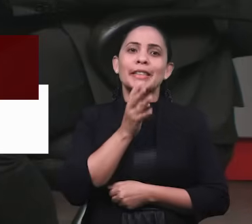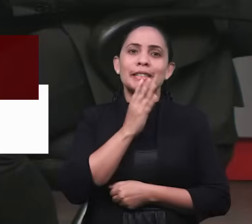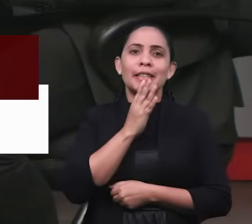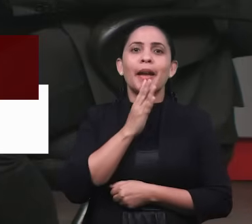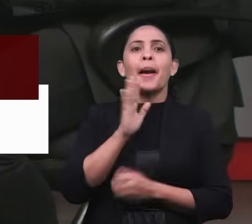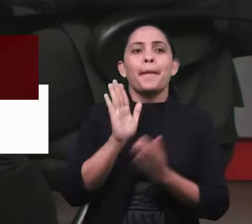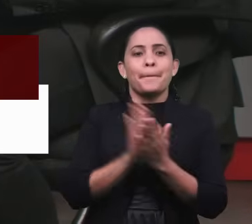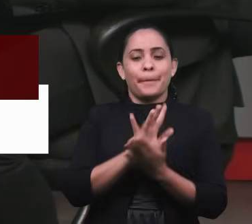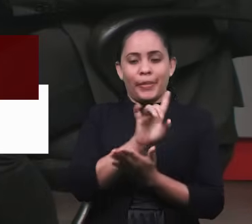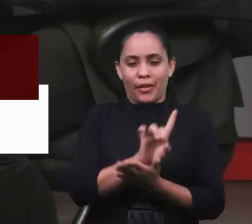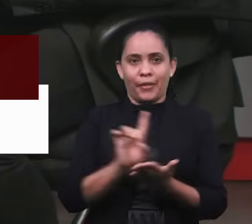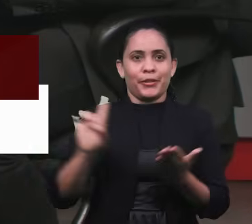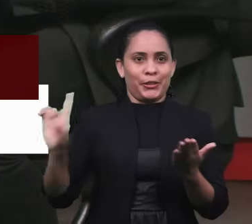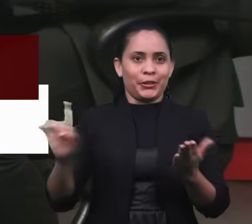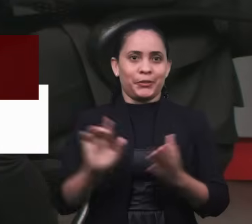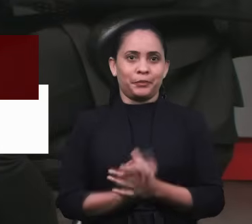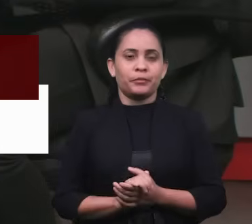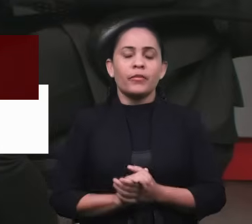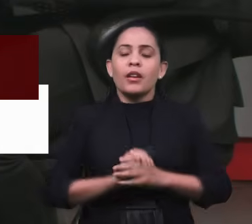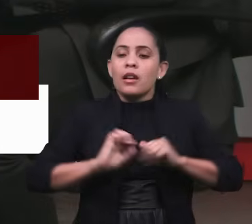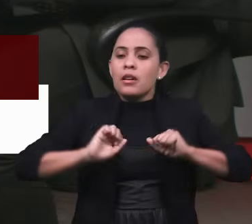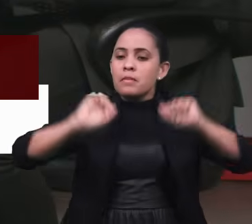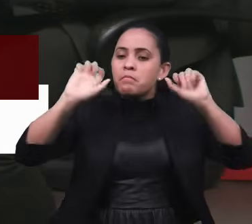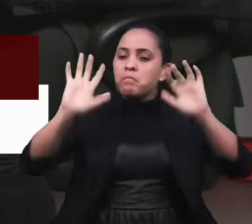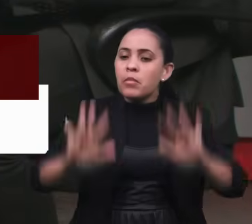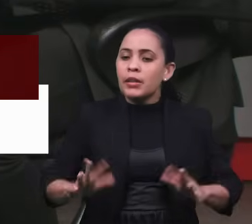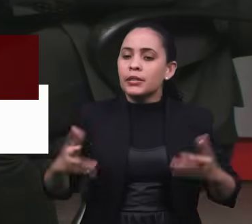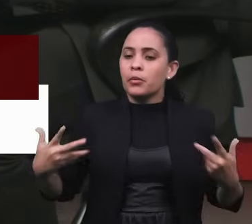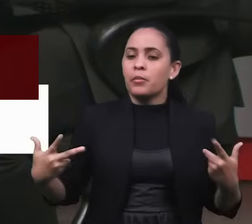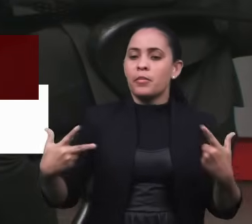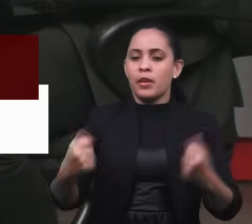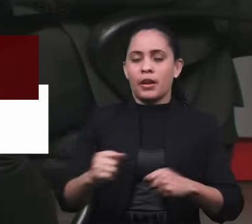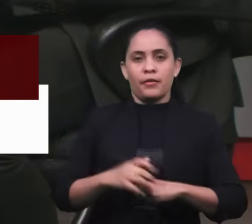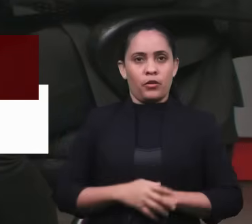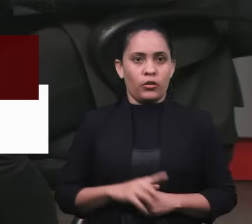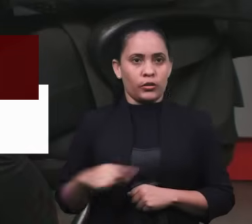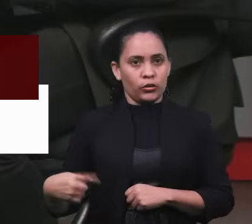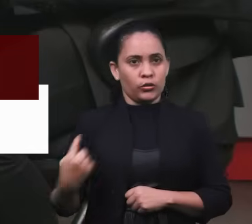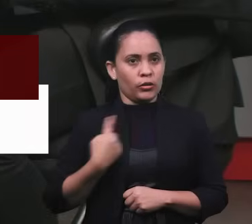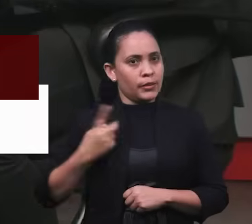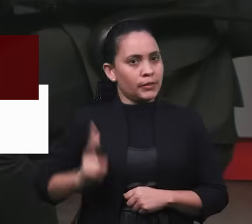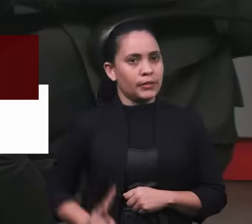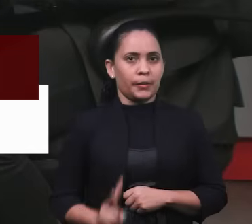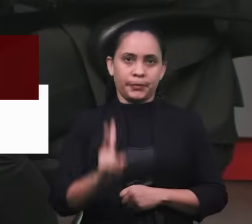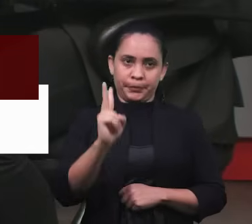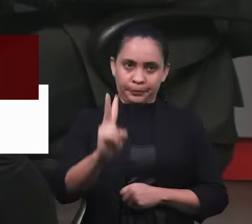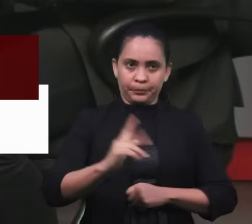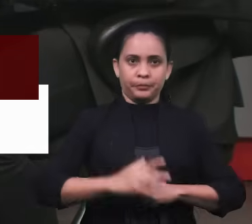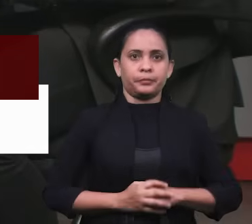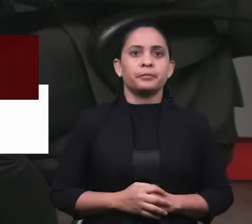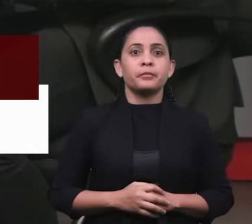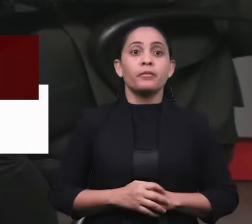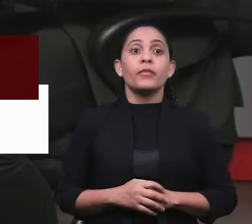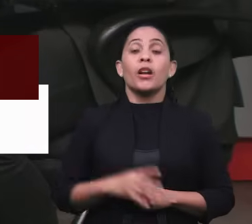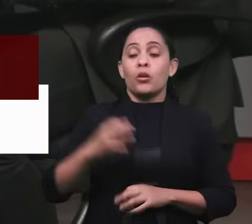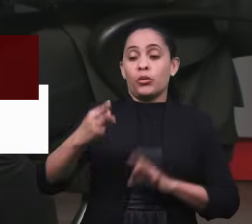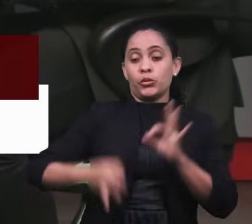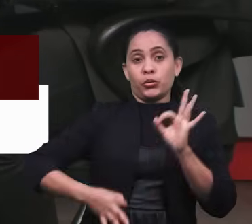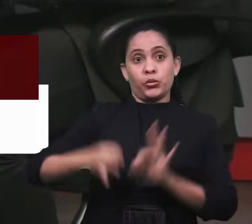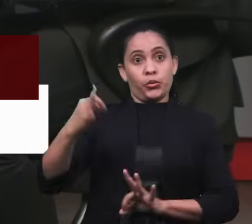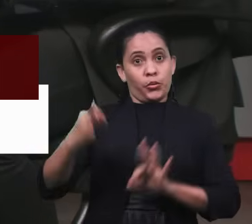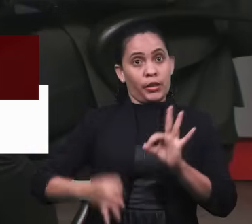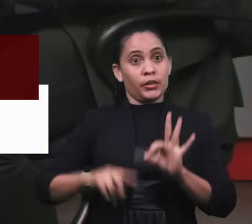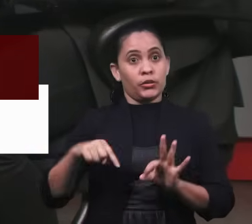a palavra do Senhor. E que bênção é nós fazermos isso diariamente, né? Estamos no livro de Juízes, na